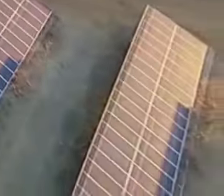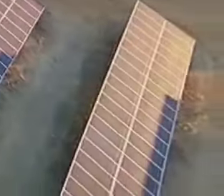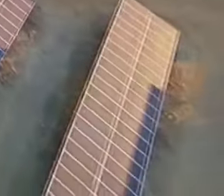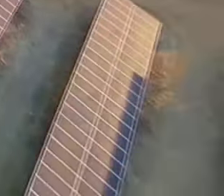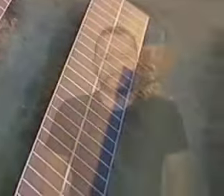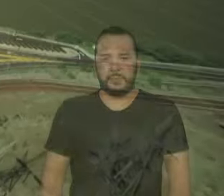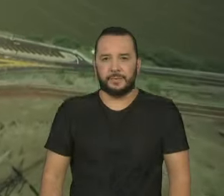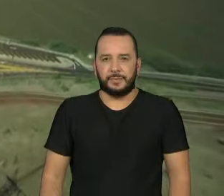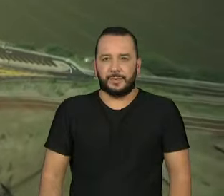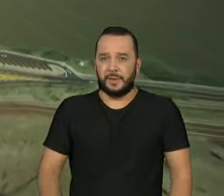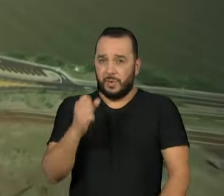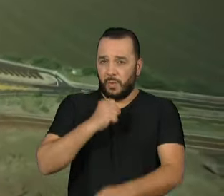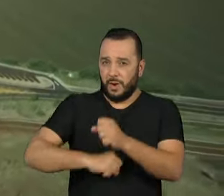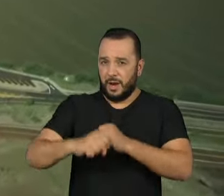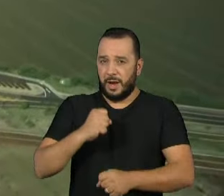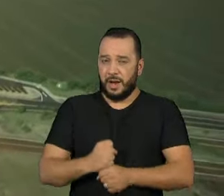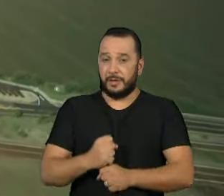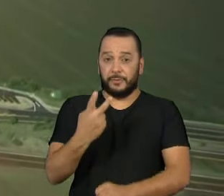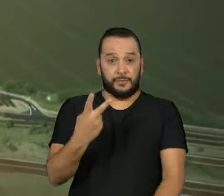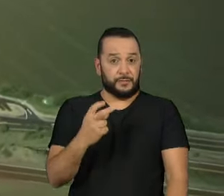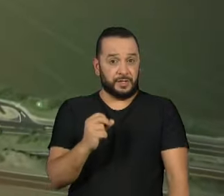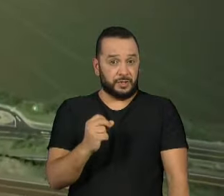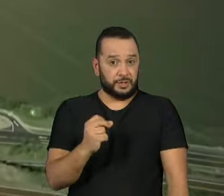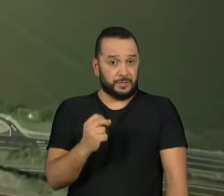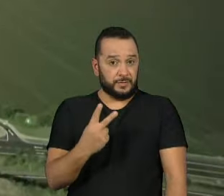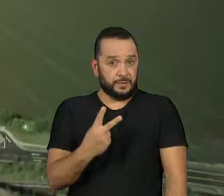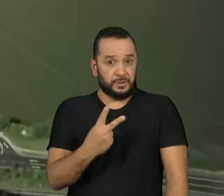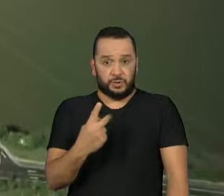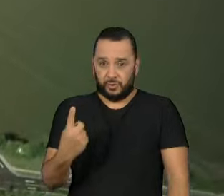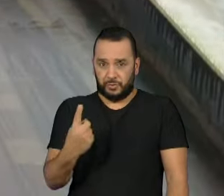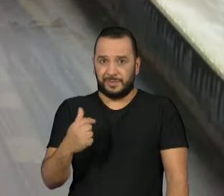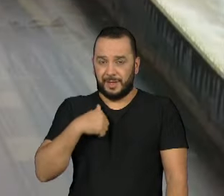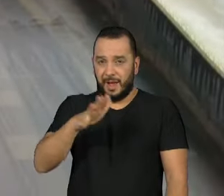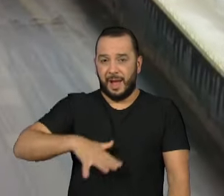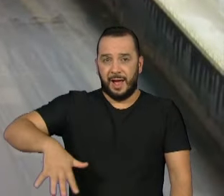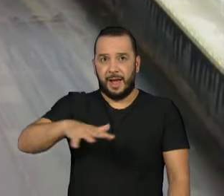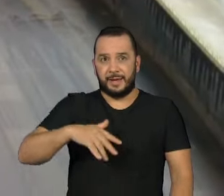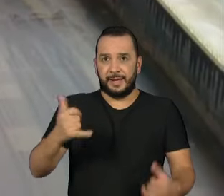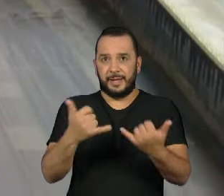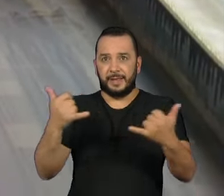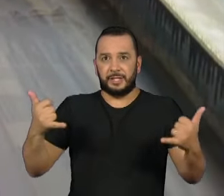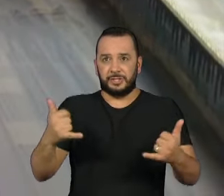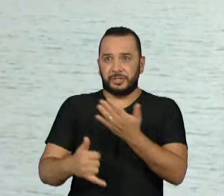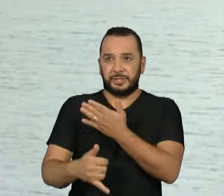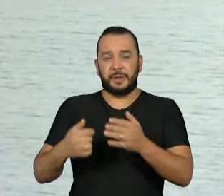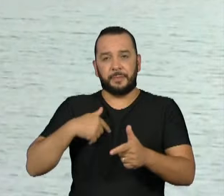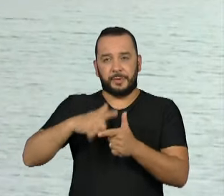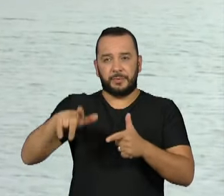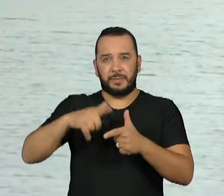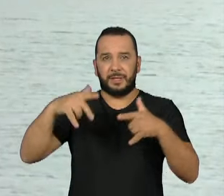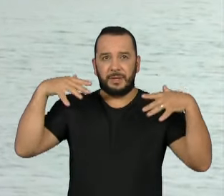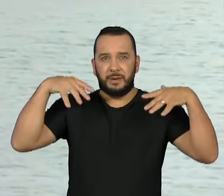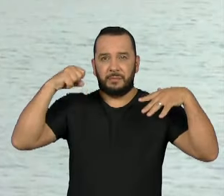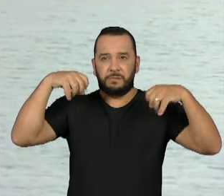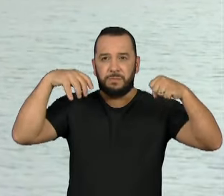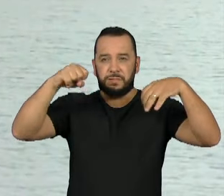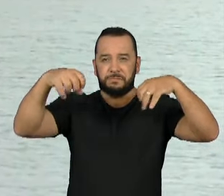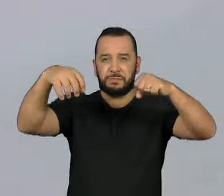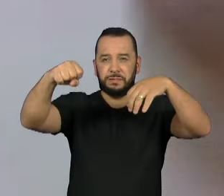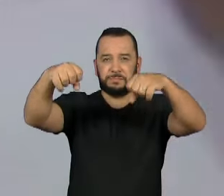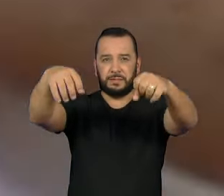O ano é 2021. O cenário no setor de energia é antigo. Crise hídrica